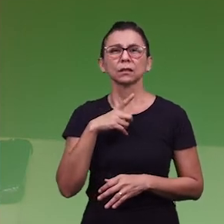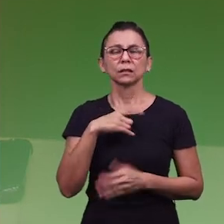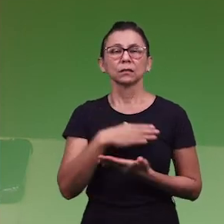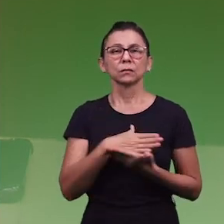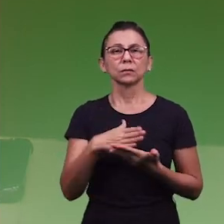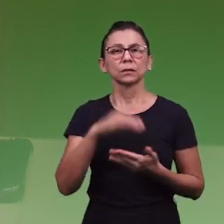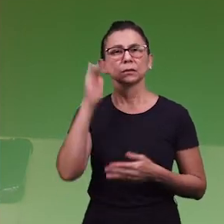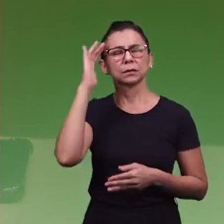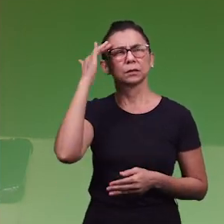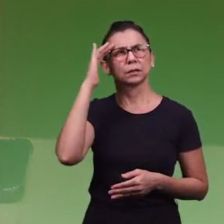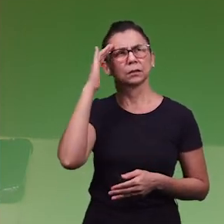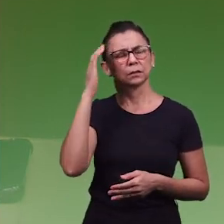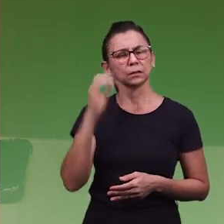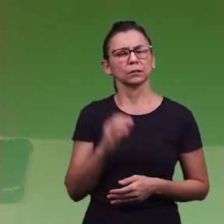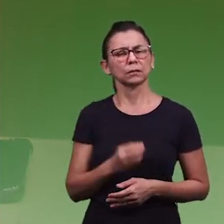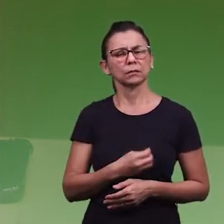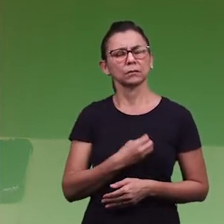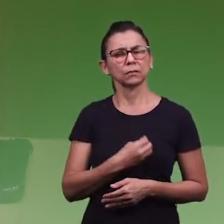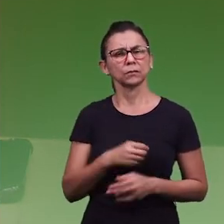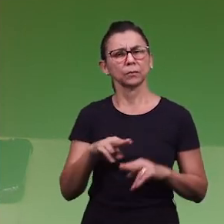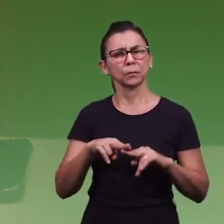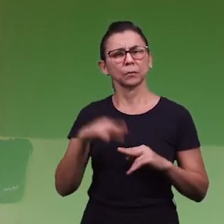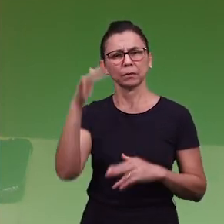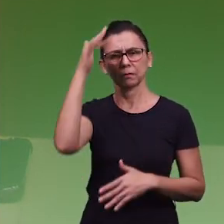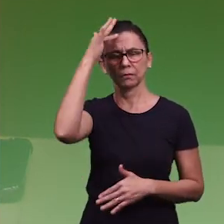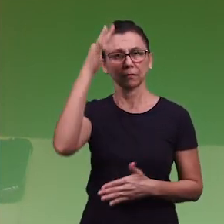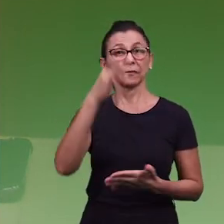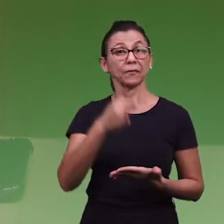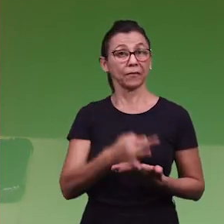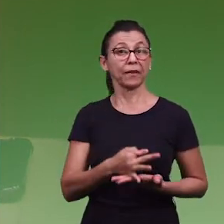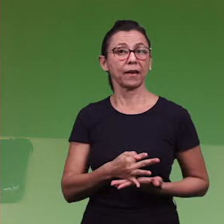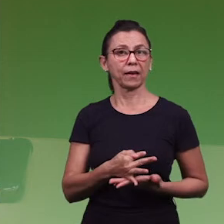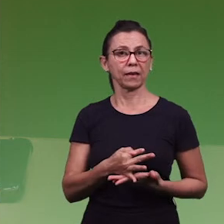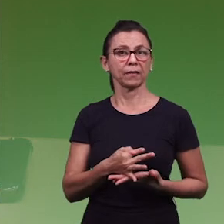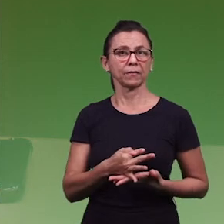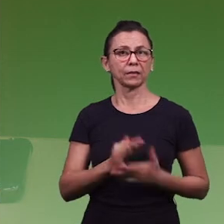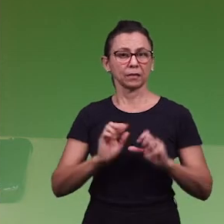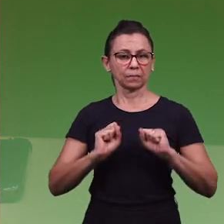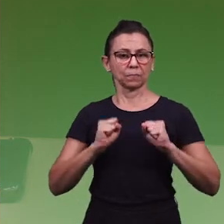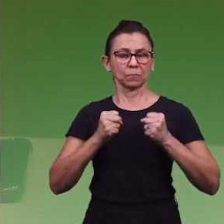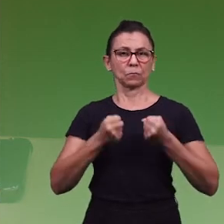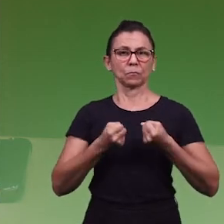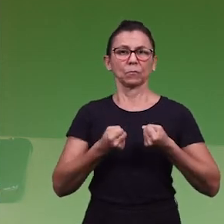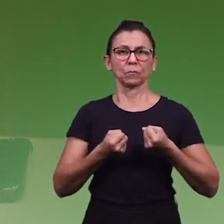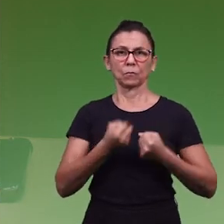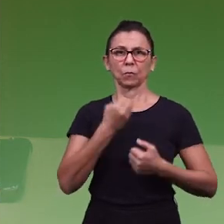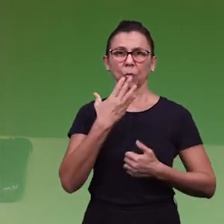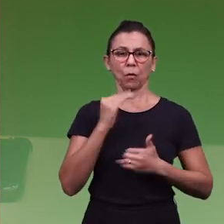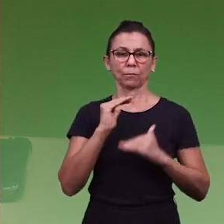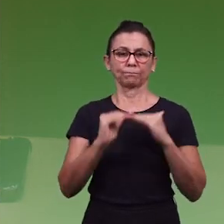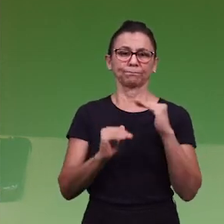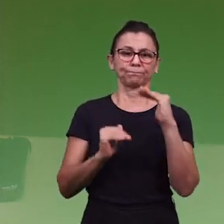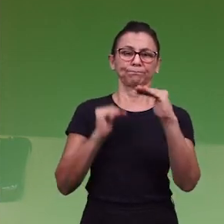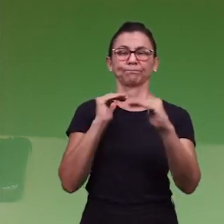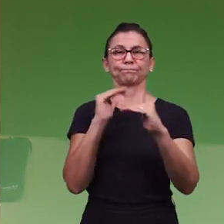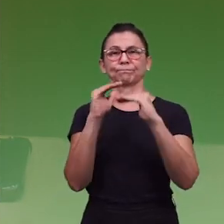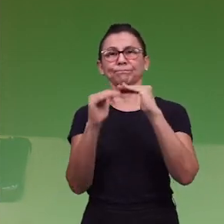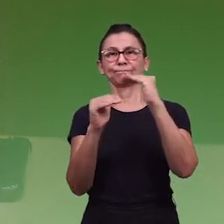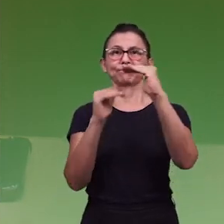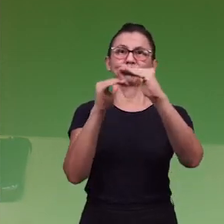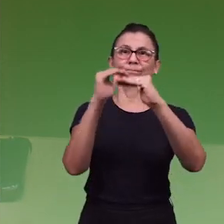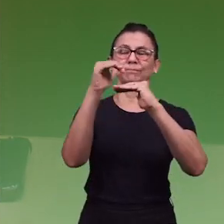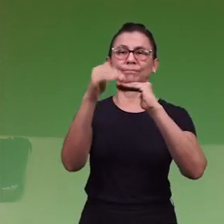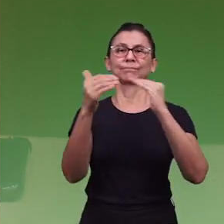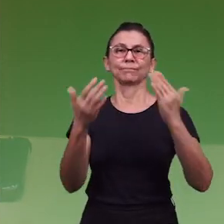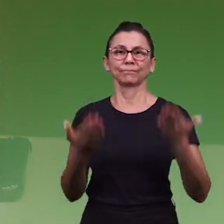entender que a nossa vida de fé, ela é robustecida, ela é alimentada, e o nosso